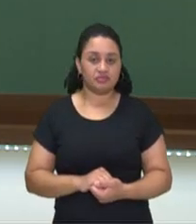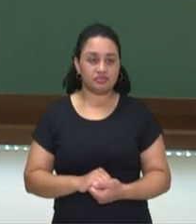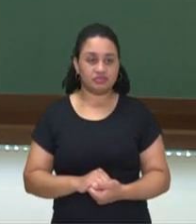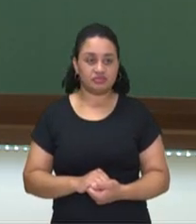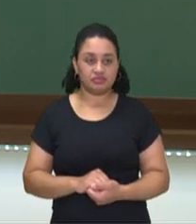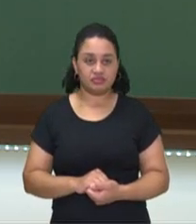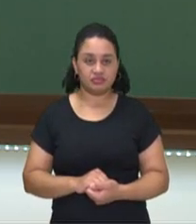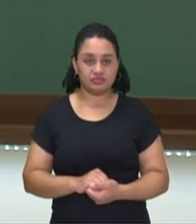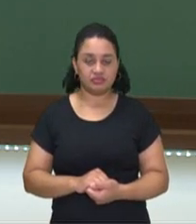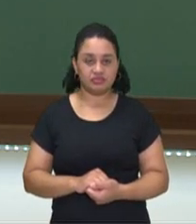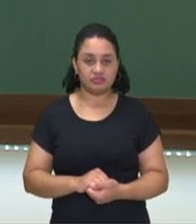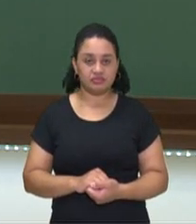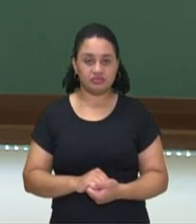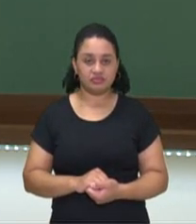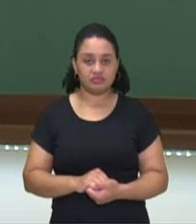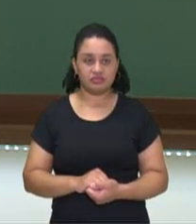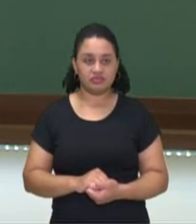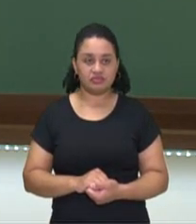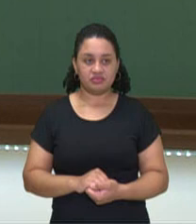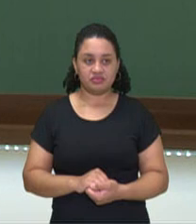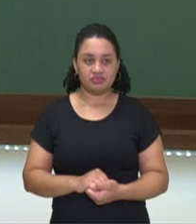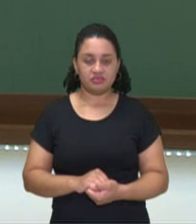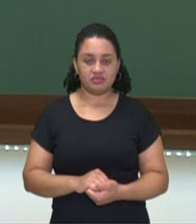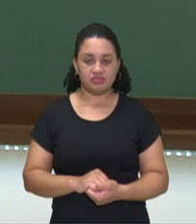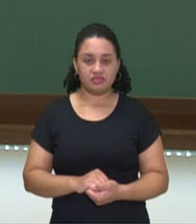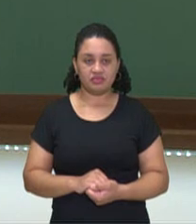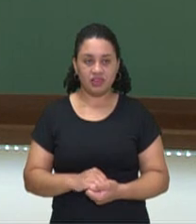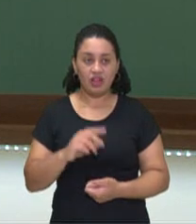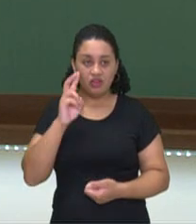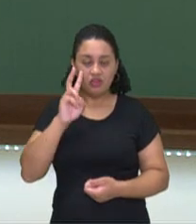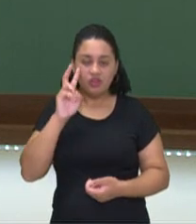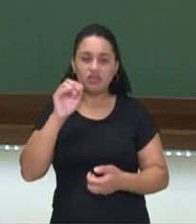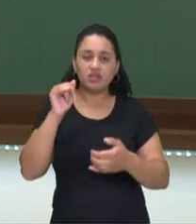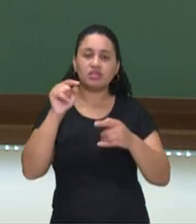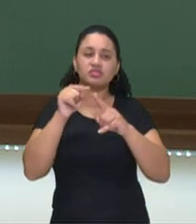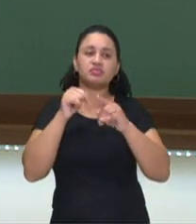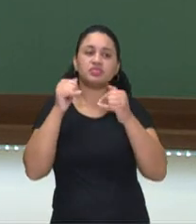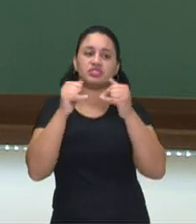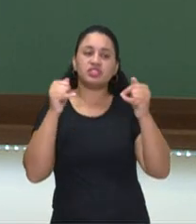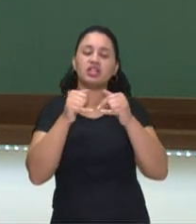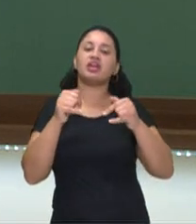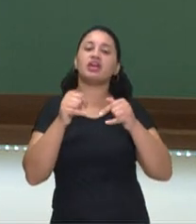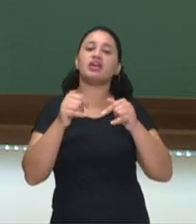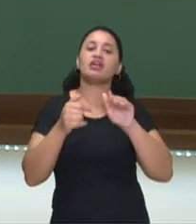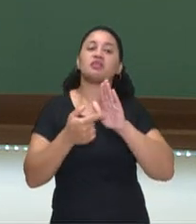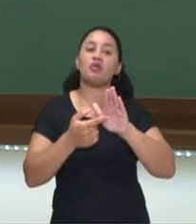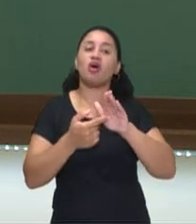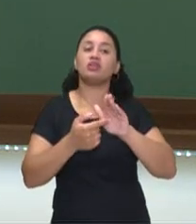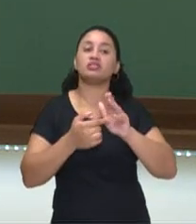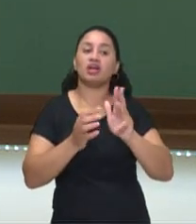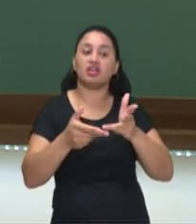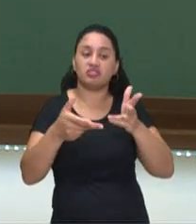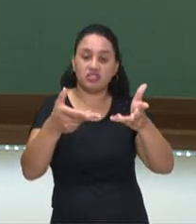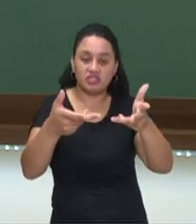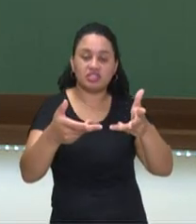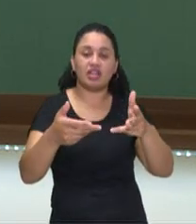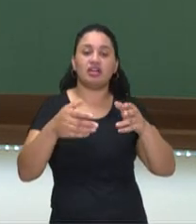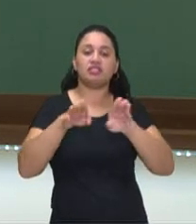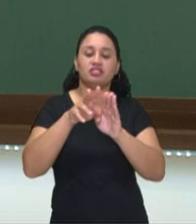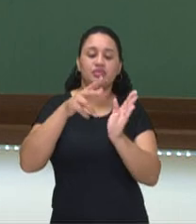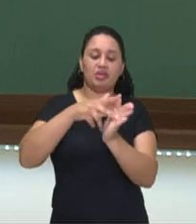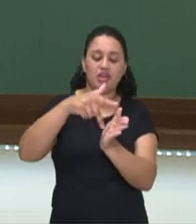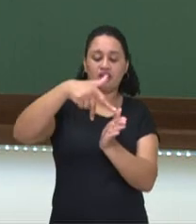linha aqui da velocidade, né, que ela está correndo. Aqui, a linha do pé que